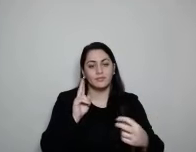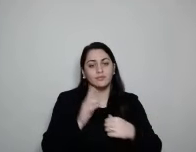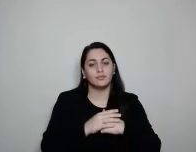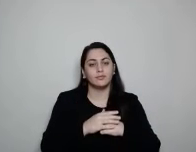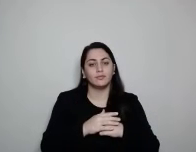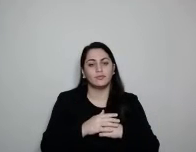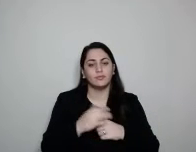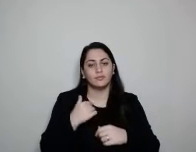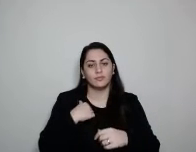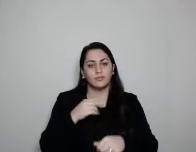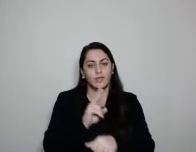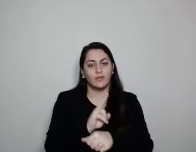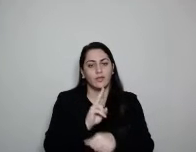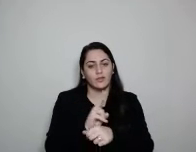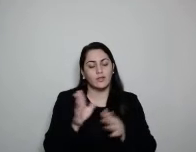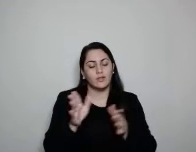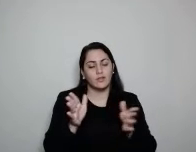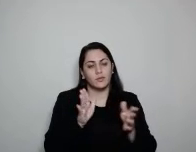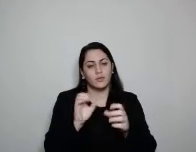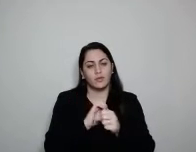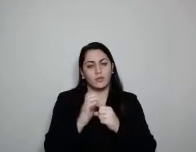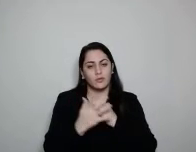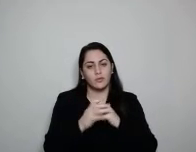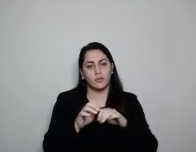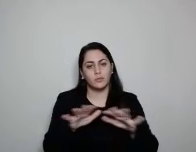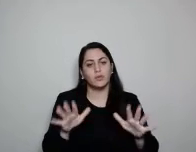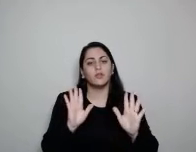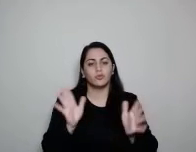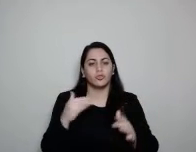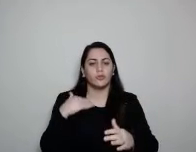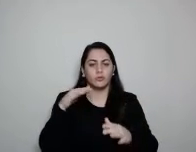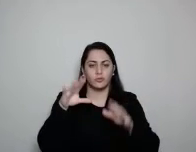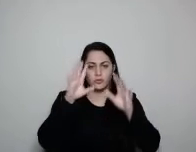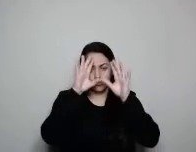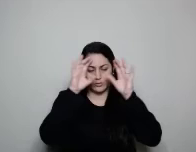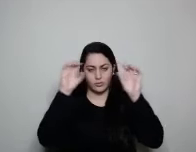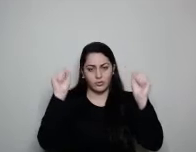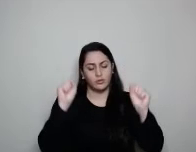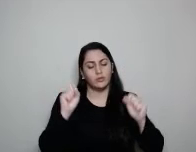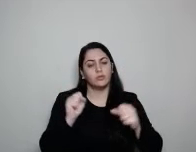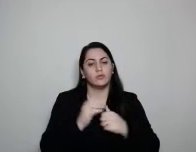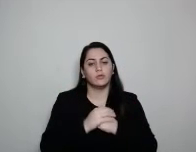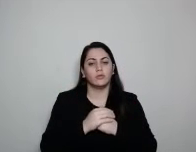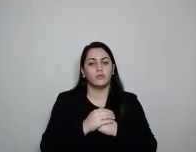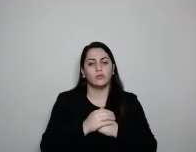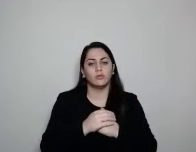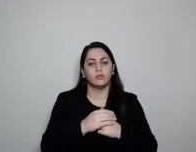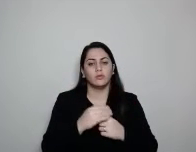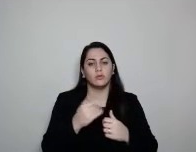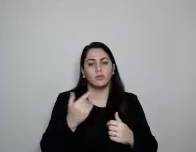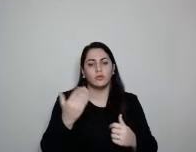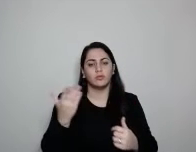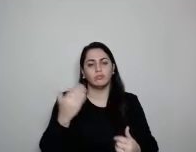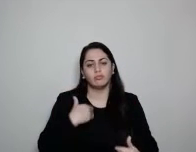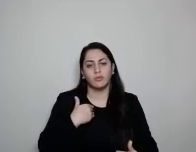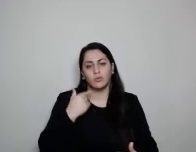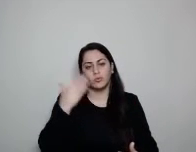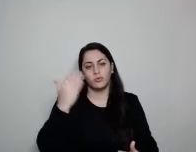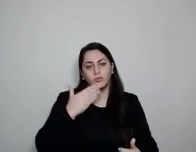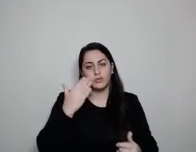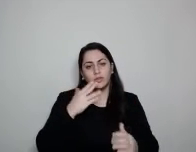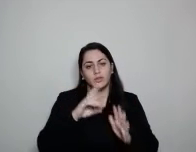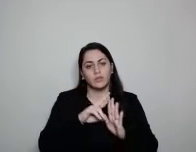período aí da pandemia. Eu estive presente no tribunal, não vi a resolução suspendendo, né, a situação